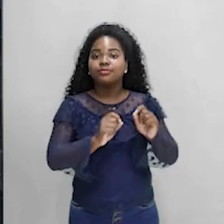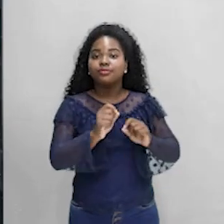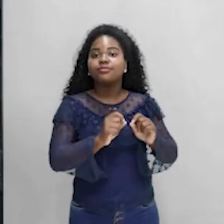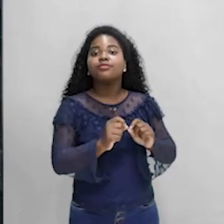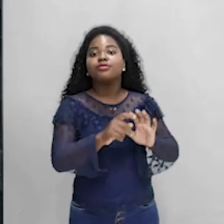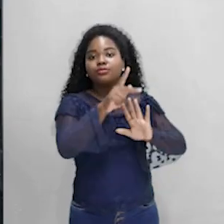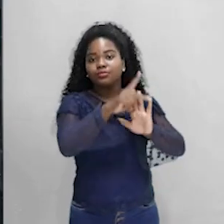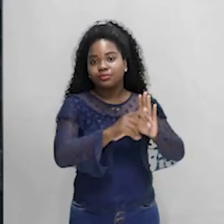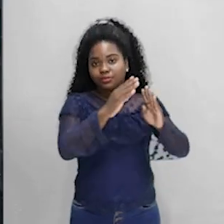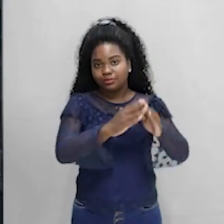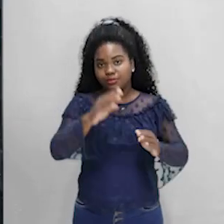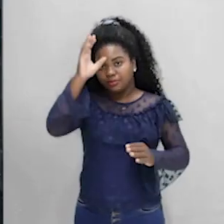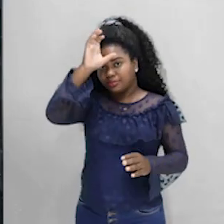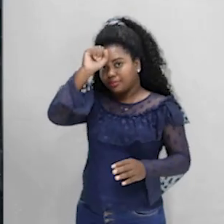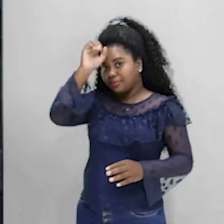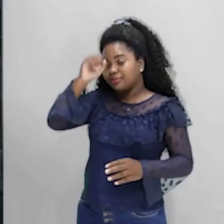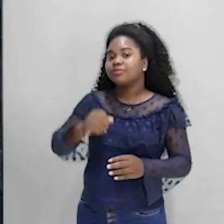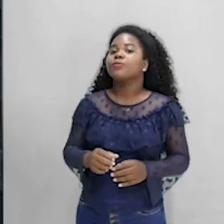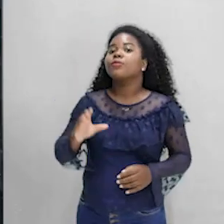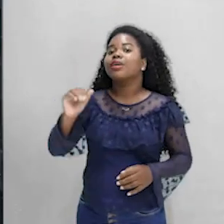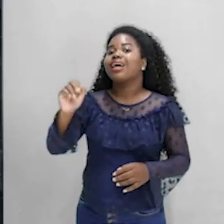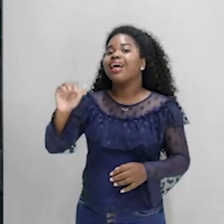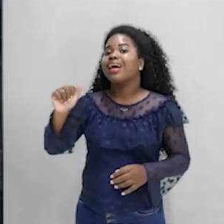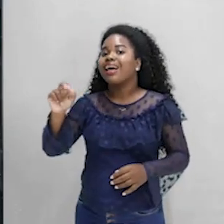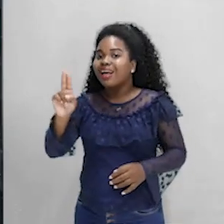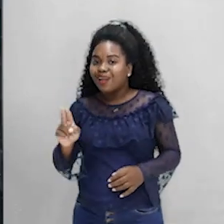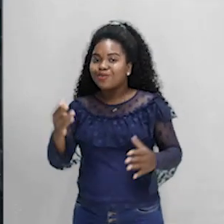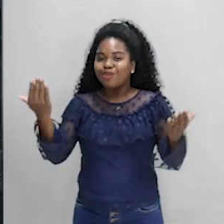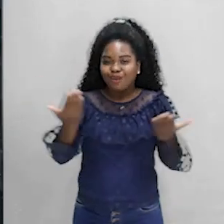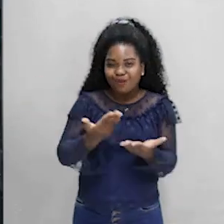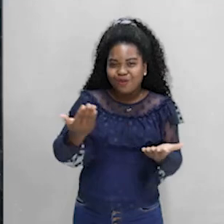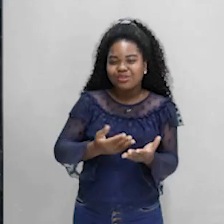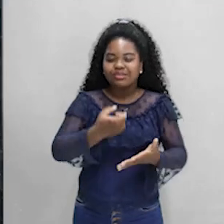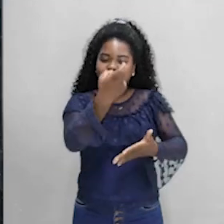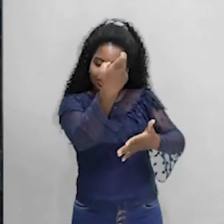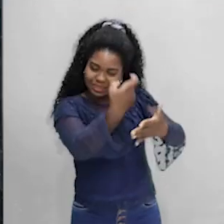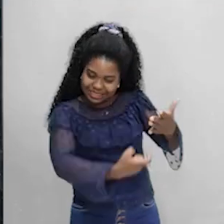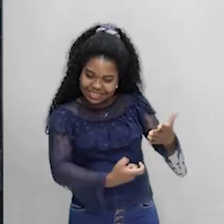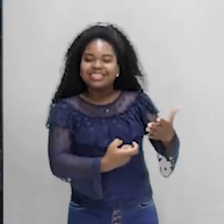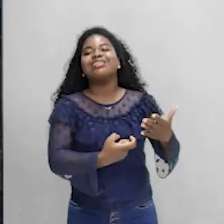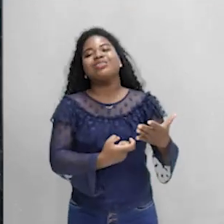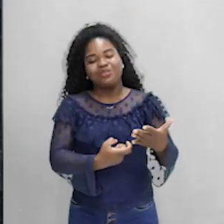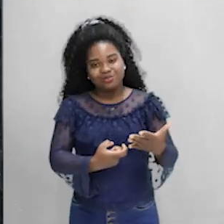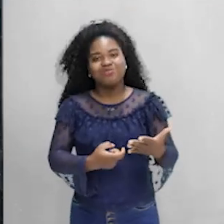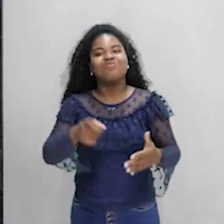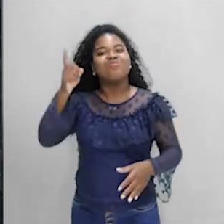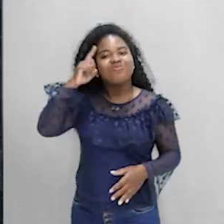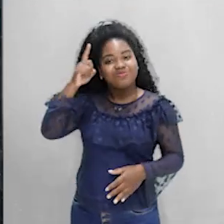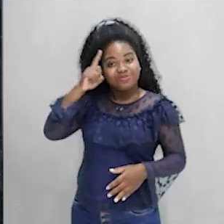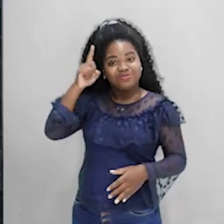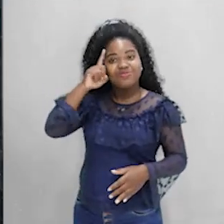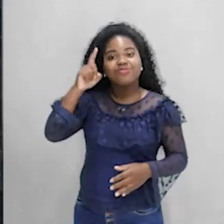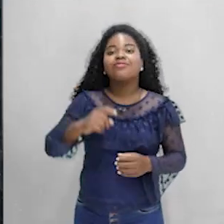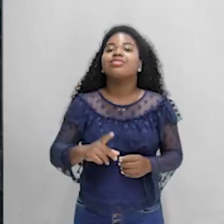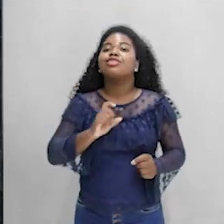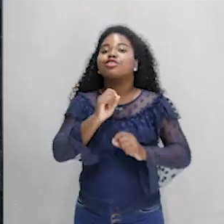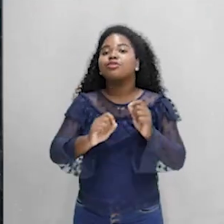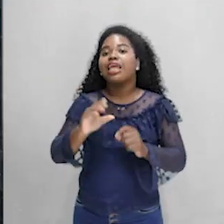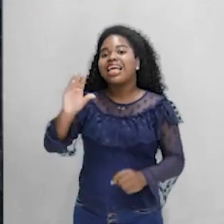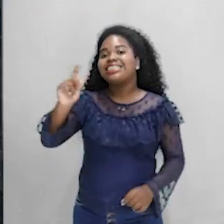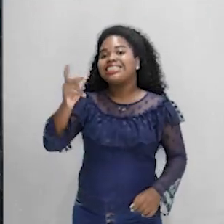Aprendendo, comigo, Cacau Sotero. E hoje nós vamos falar de textos que fazem parte do nosso cotidiano, as